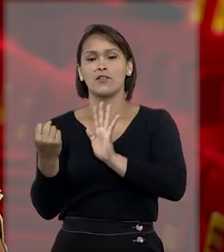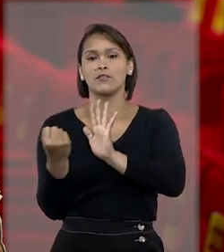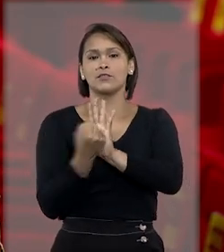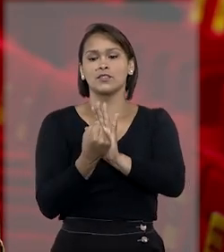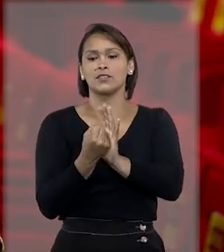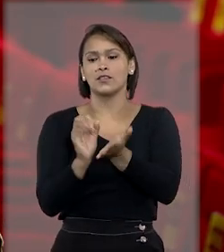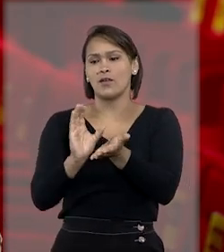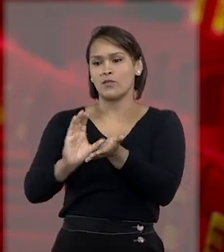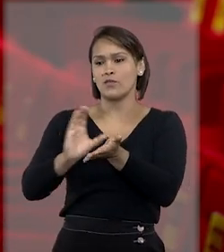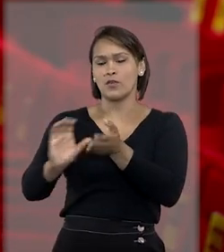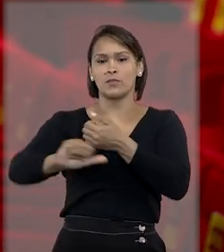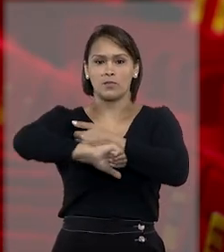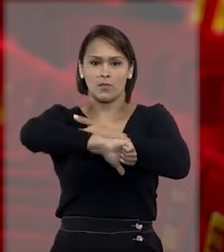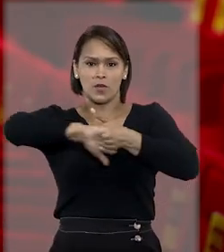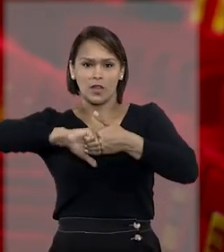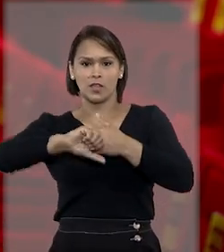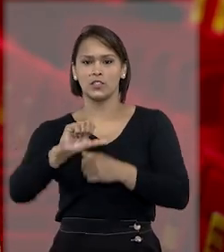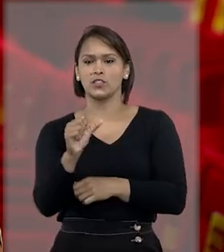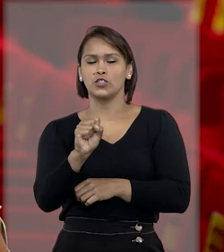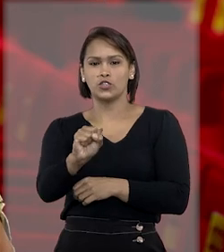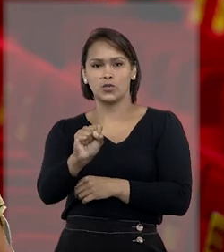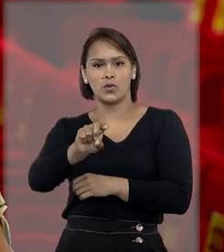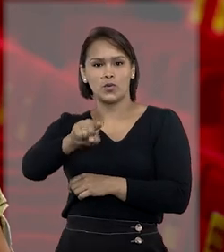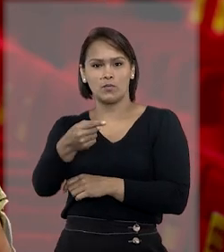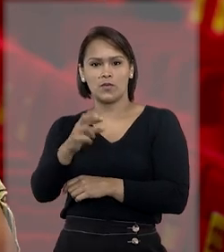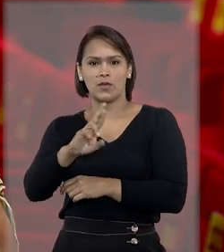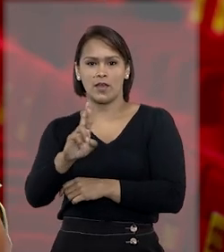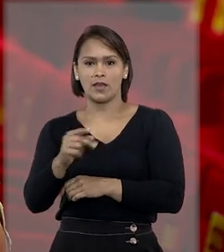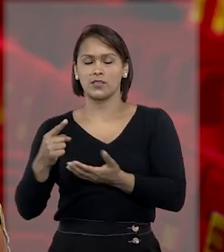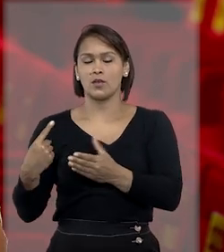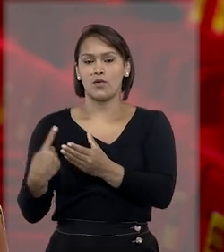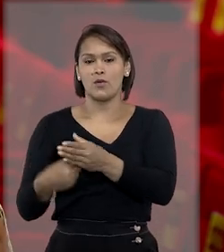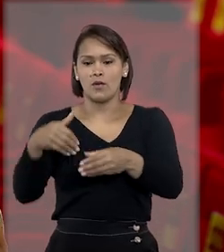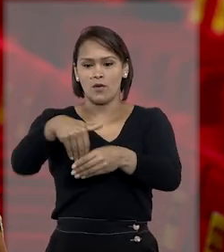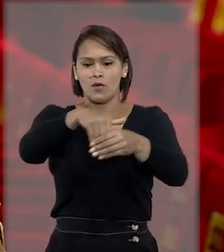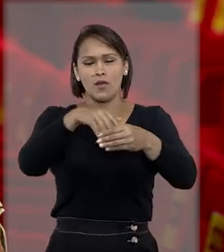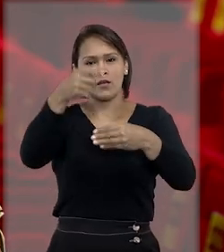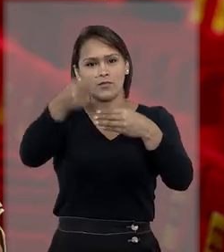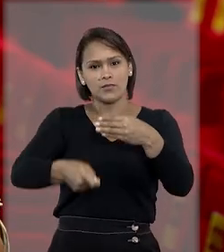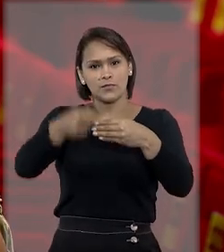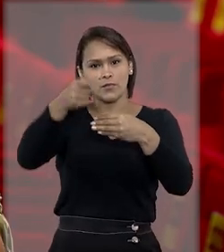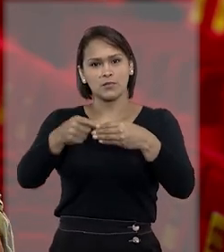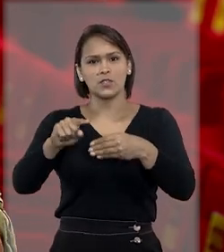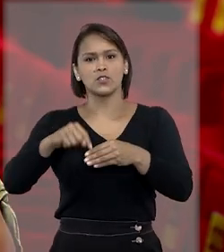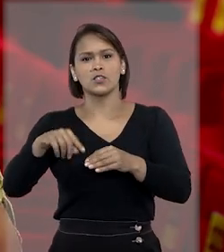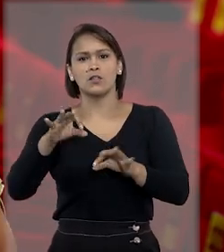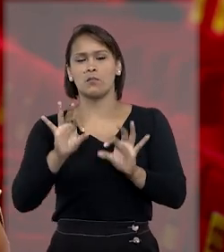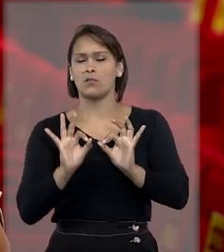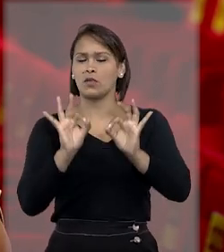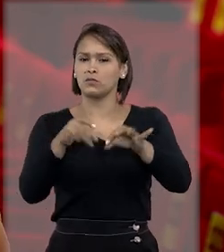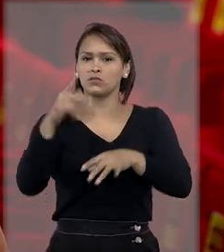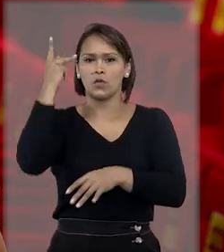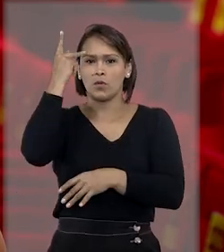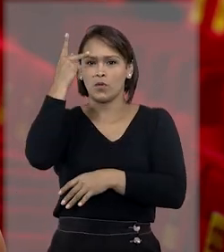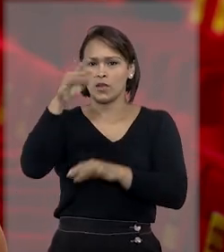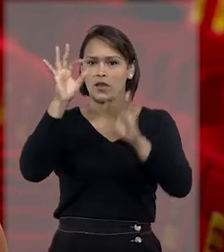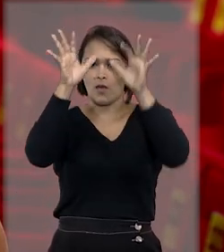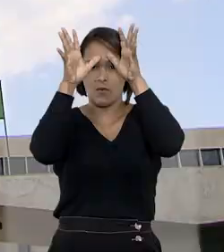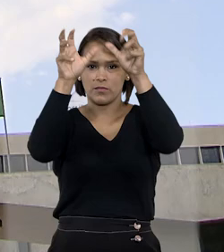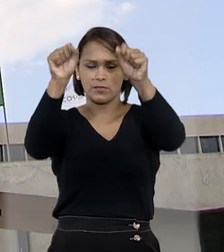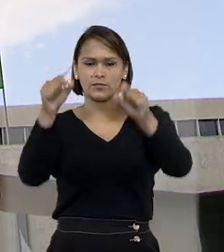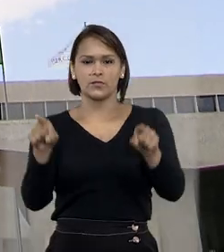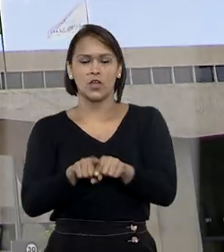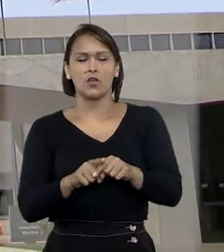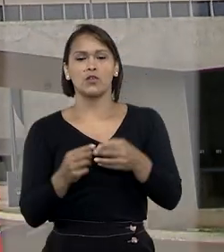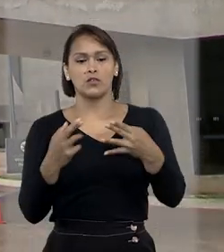além de fixar a indenização por danos morais de 8 mil reais o acórdão foi mantido pelo Tribunal de Justiça de São